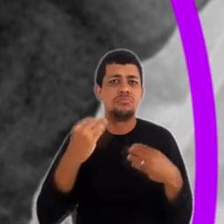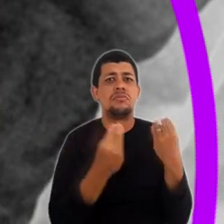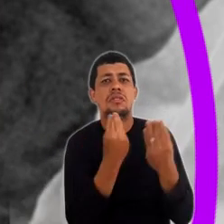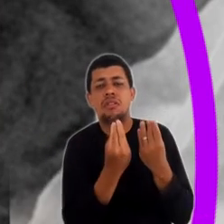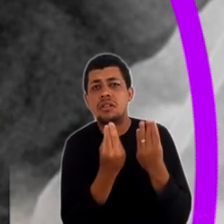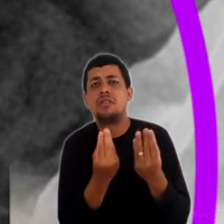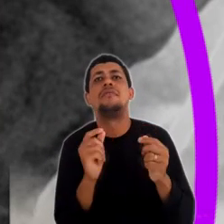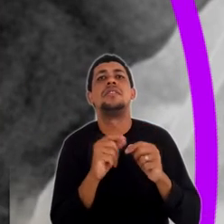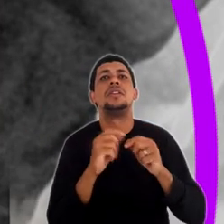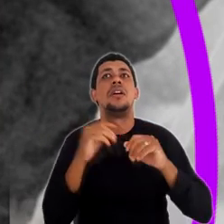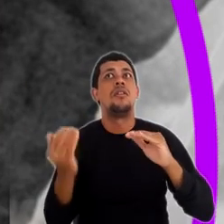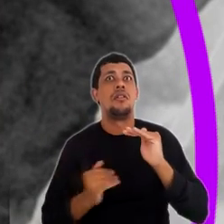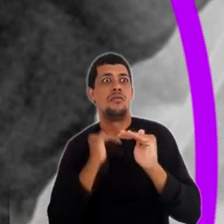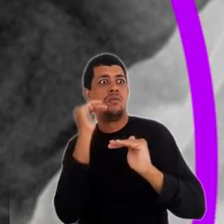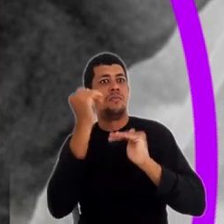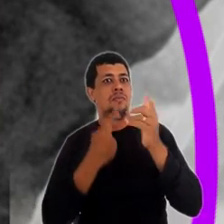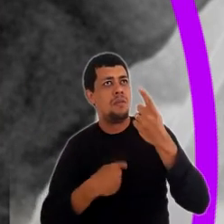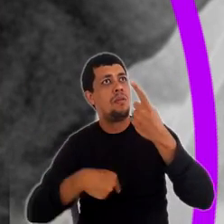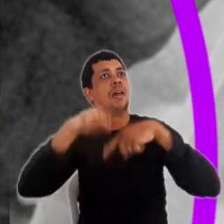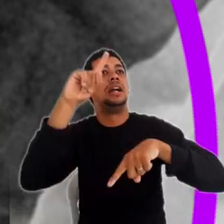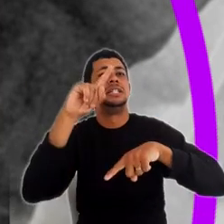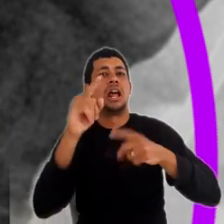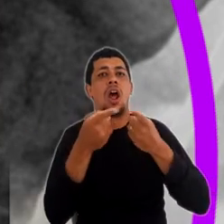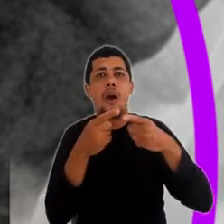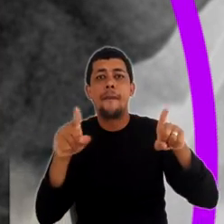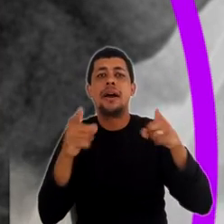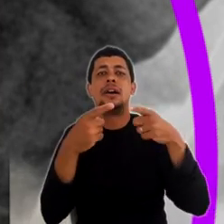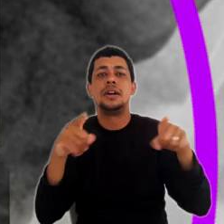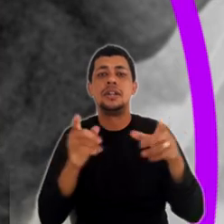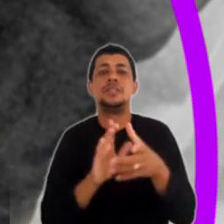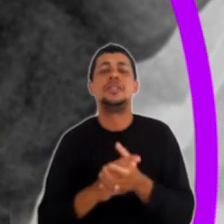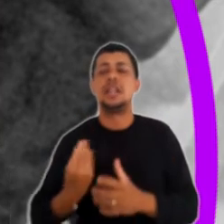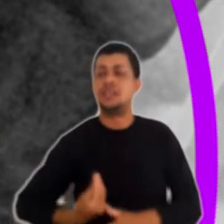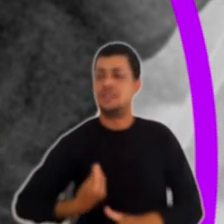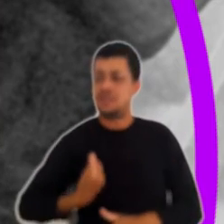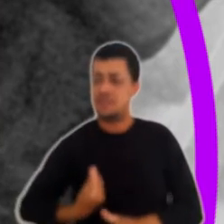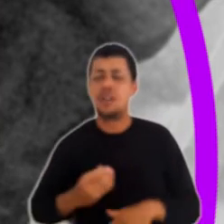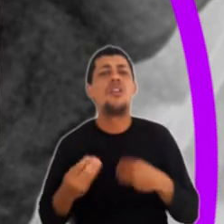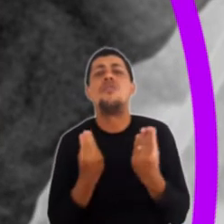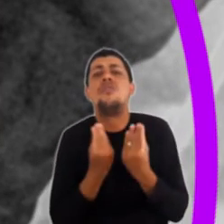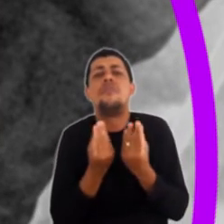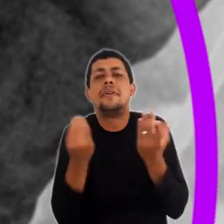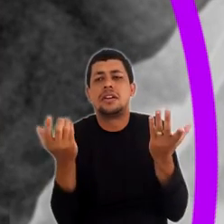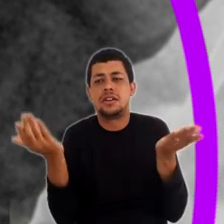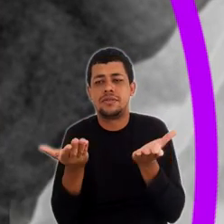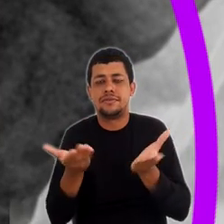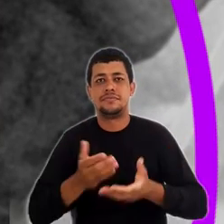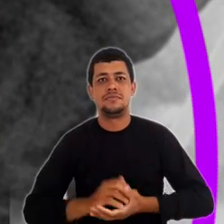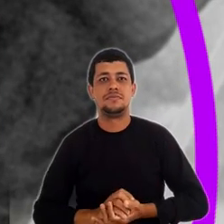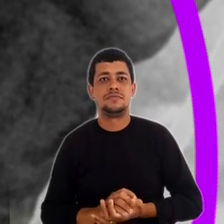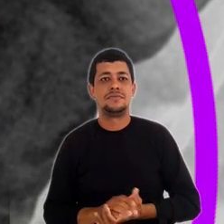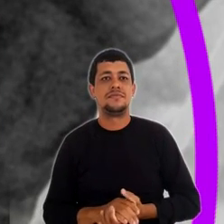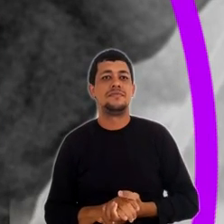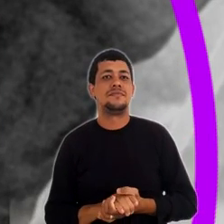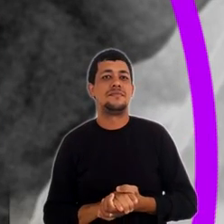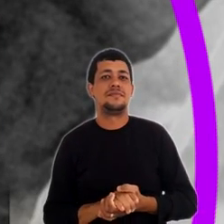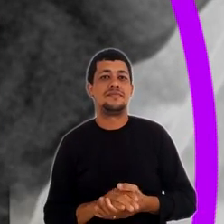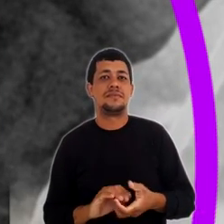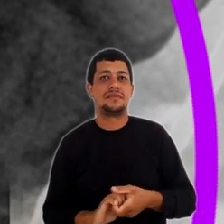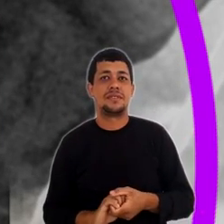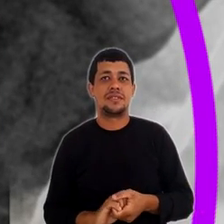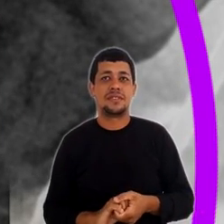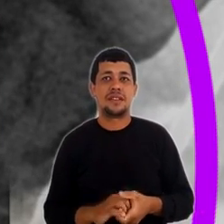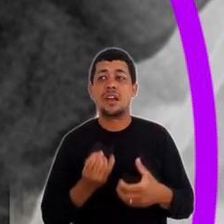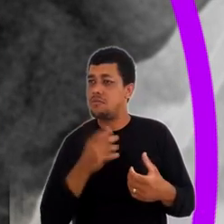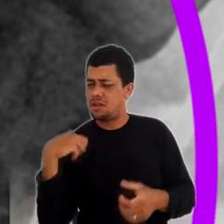com Histeria Feminina assim, num auge, no máximo, assim, com uma música efervescente. Como é que tá a situação aí? Bom,